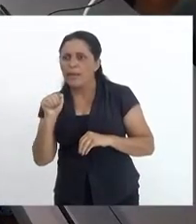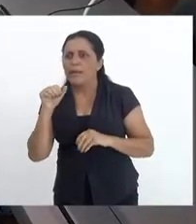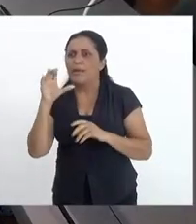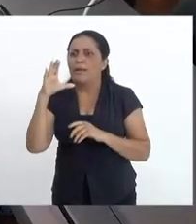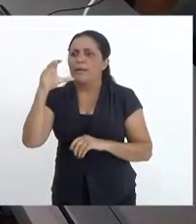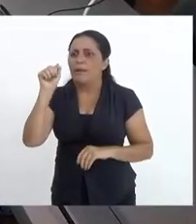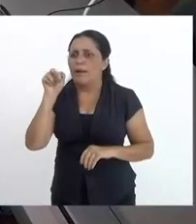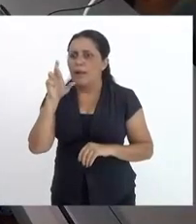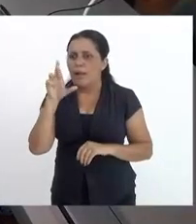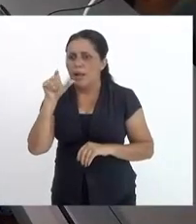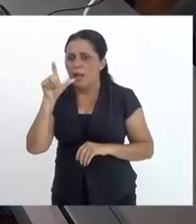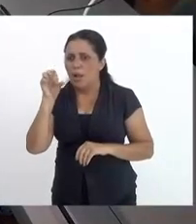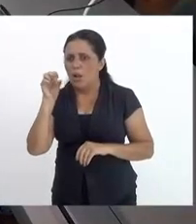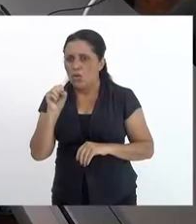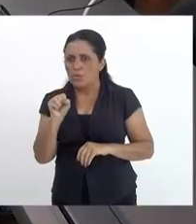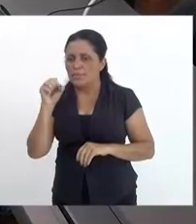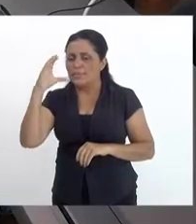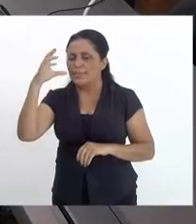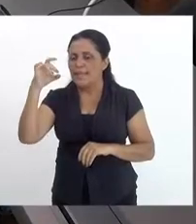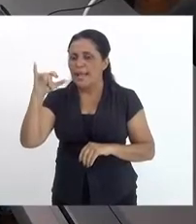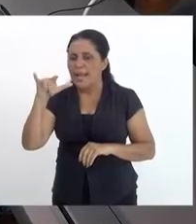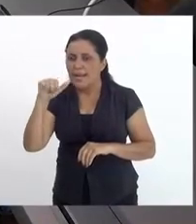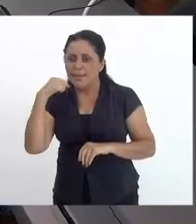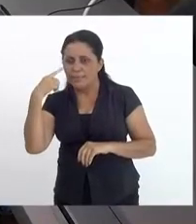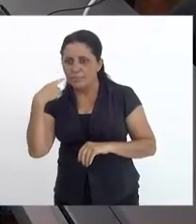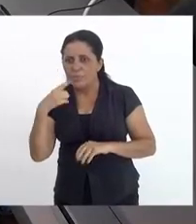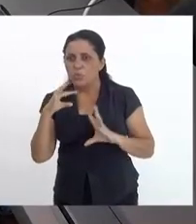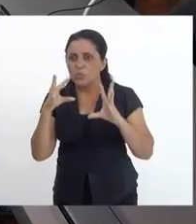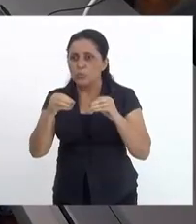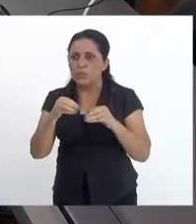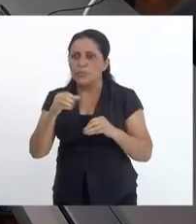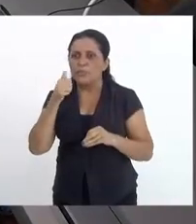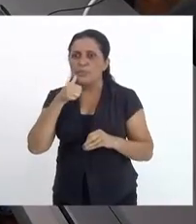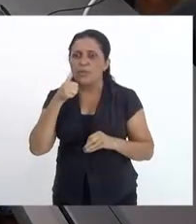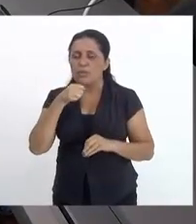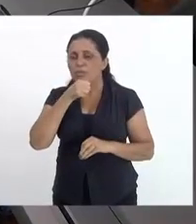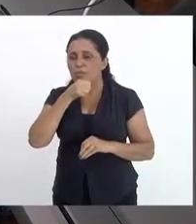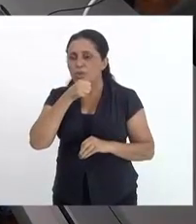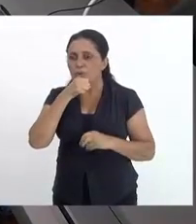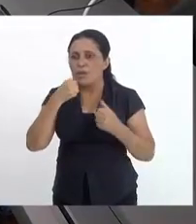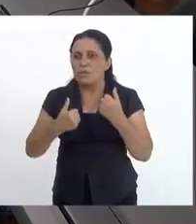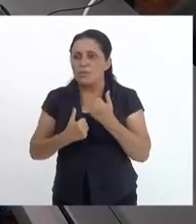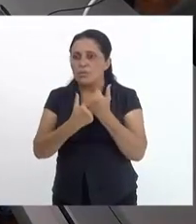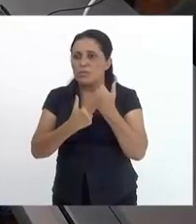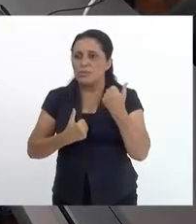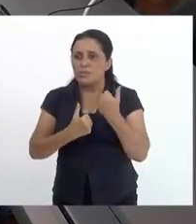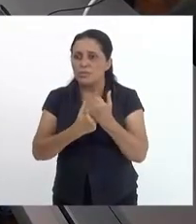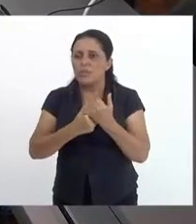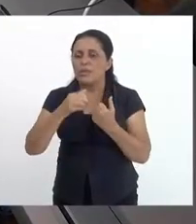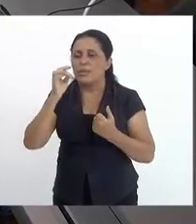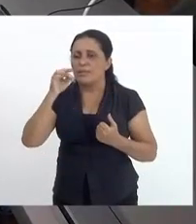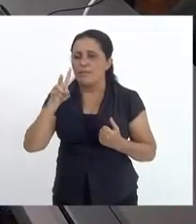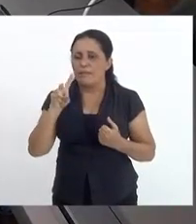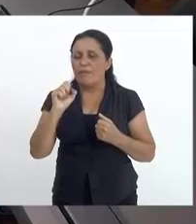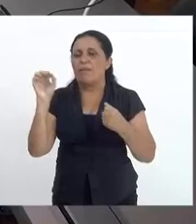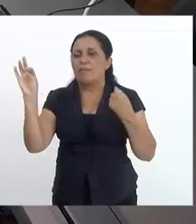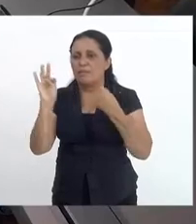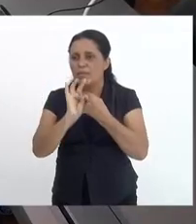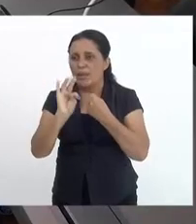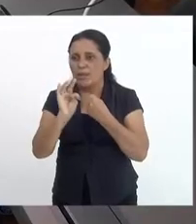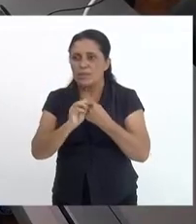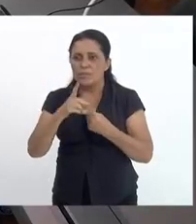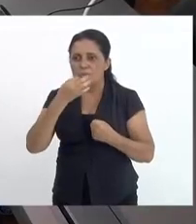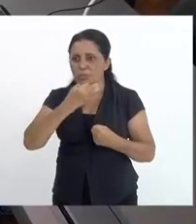Carlos Link, muito obrigado, deputada Célia Jordão, senhoras e senhores assessores e assessoras, a TV, a técnica,